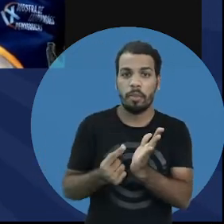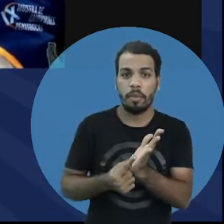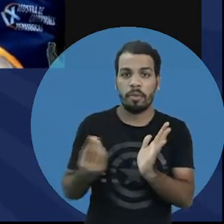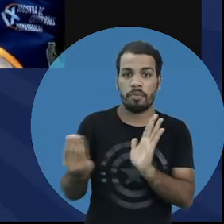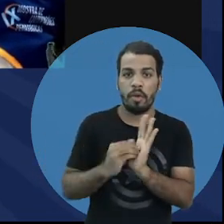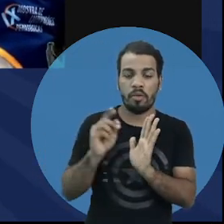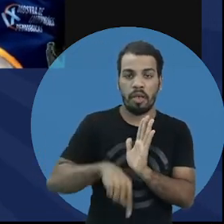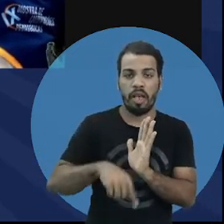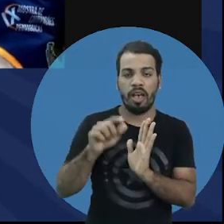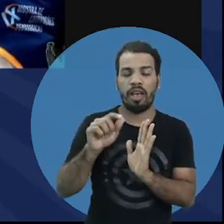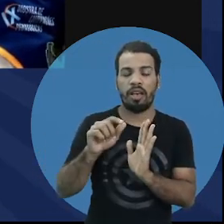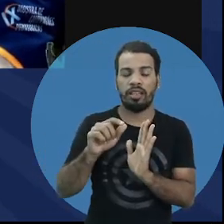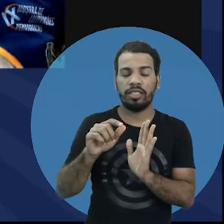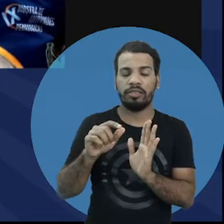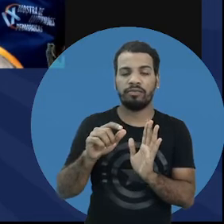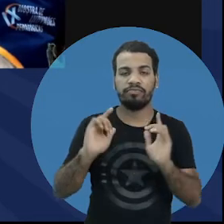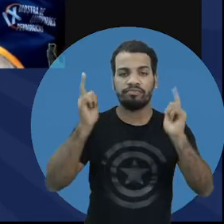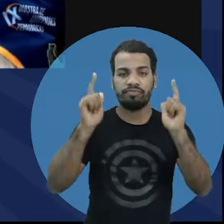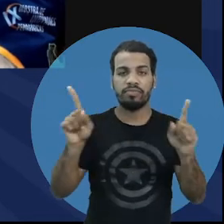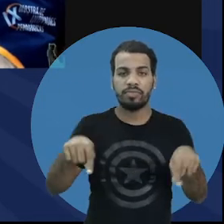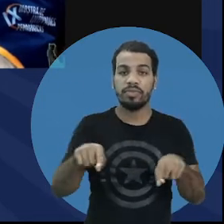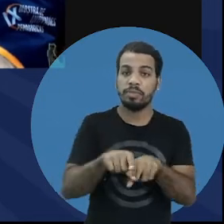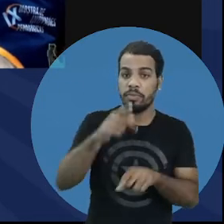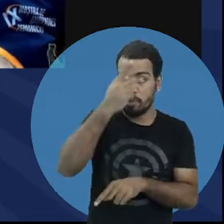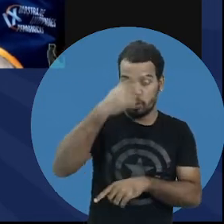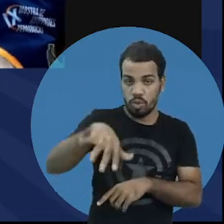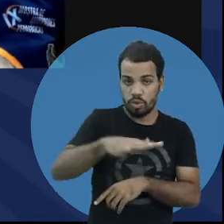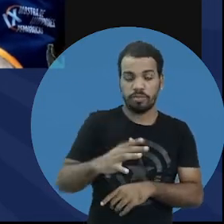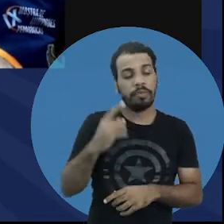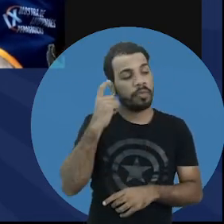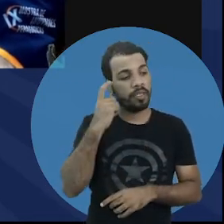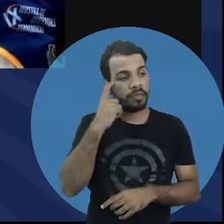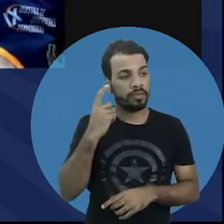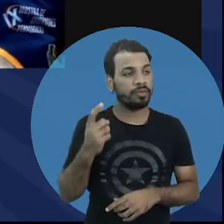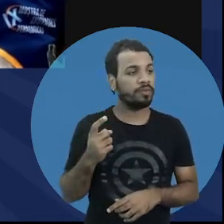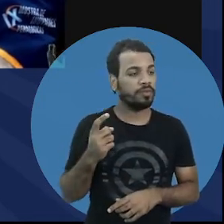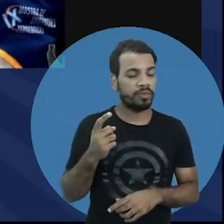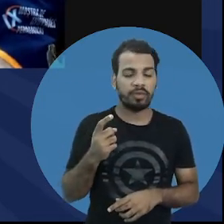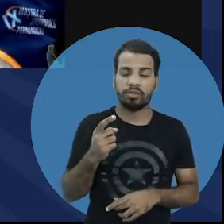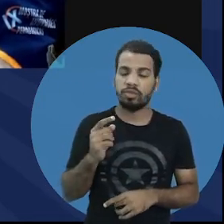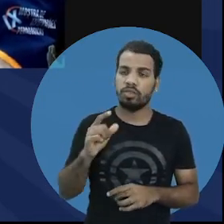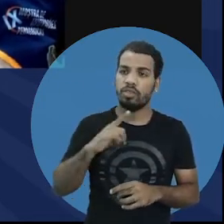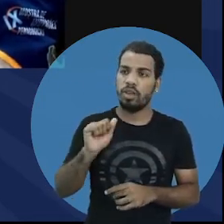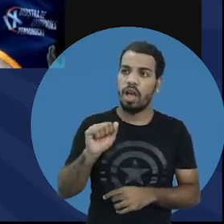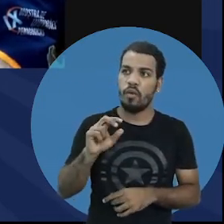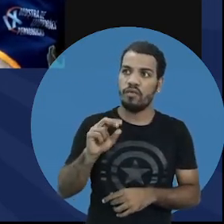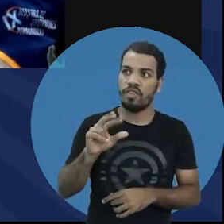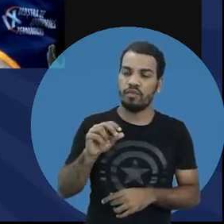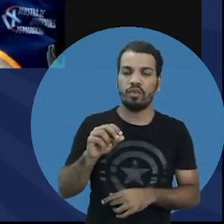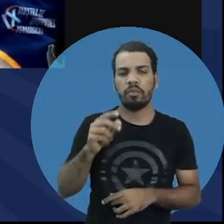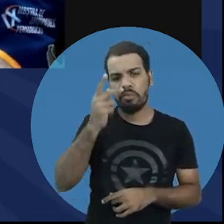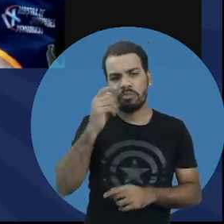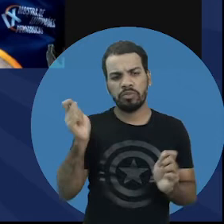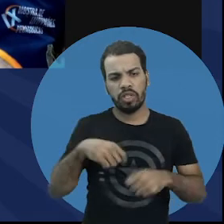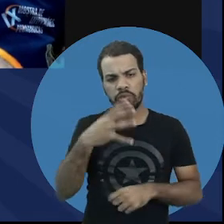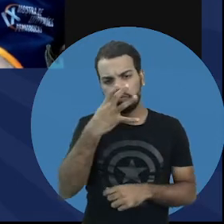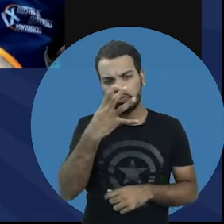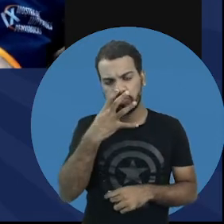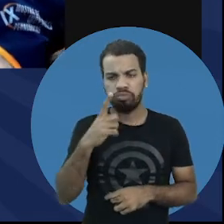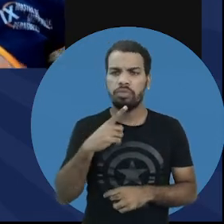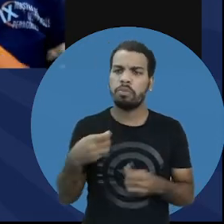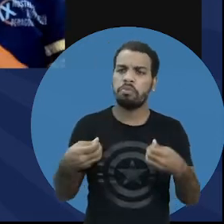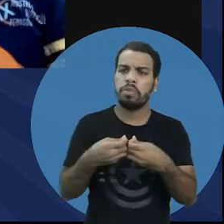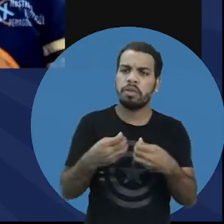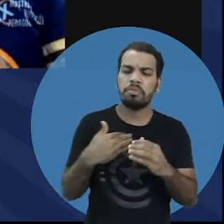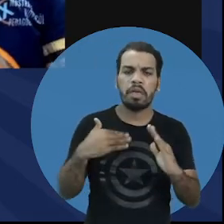colocar uma aba de lazer para que as pessoas pensem, tá tendo um evento ao vivo, posso assistir. Tá tendo um evento na pracinha da minha casa,